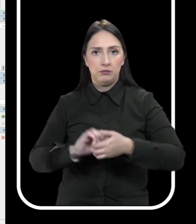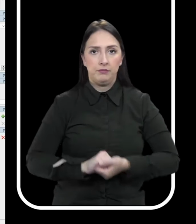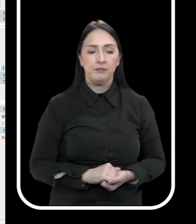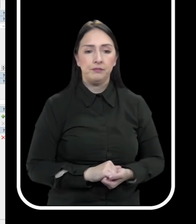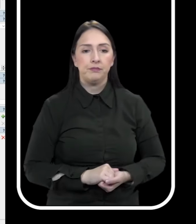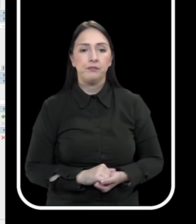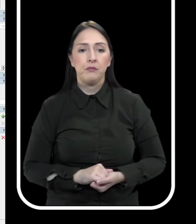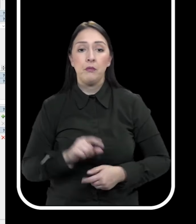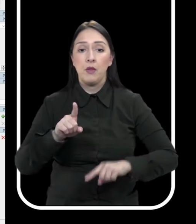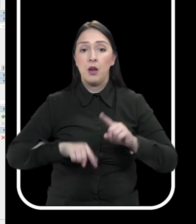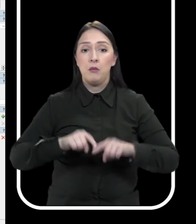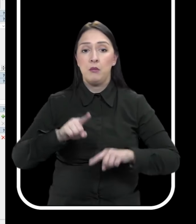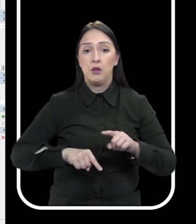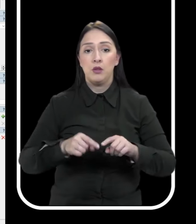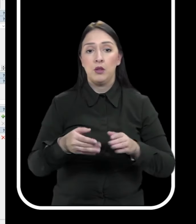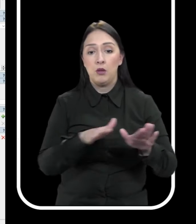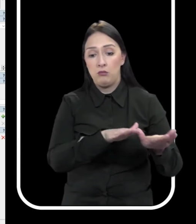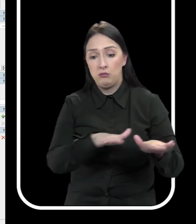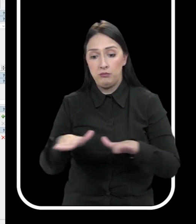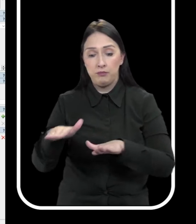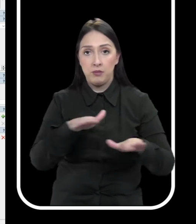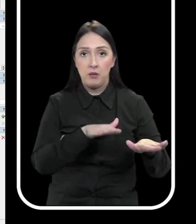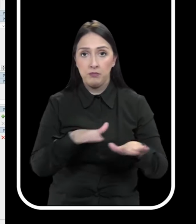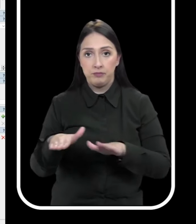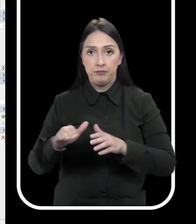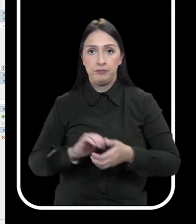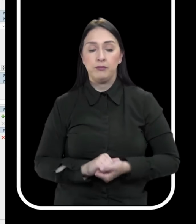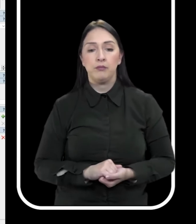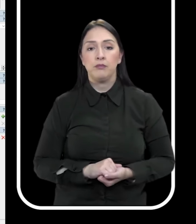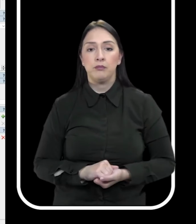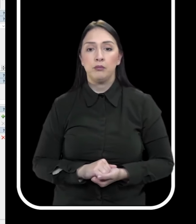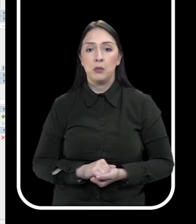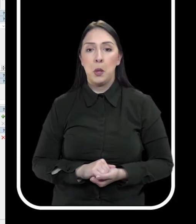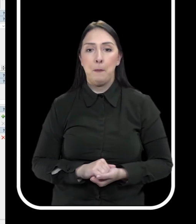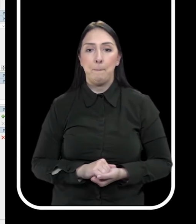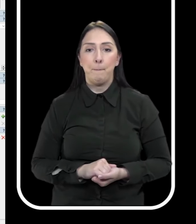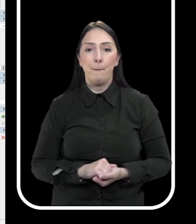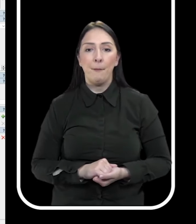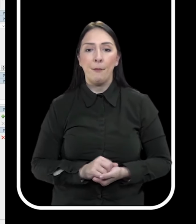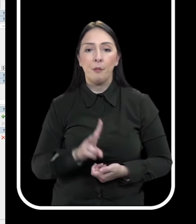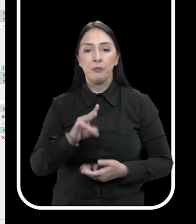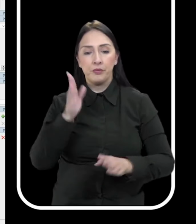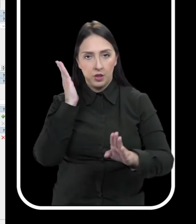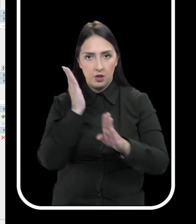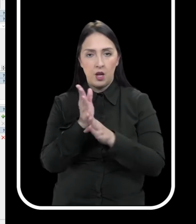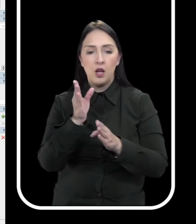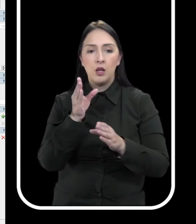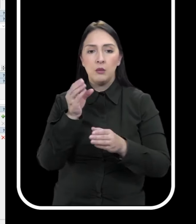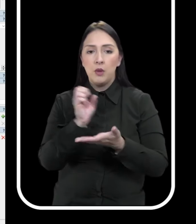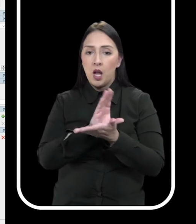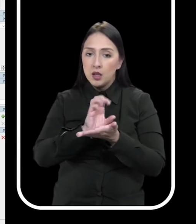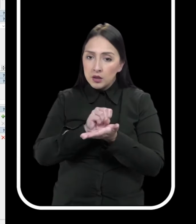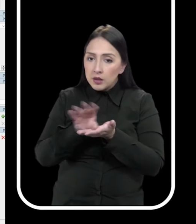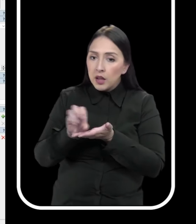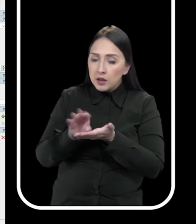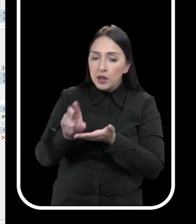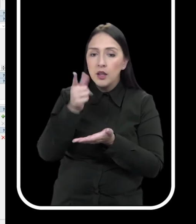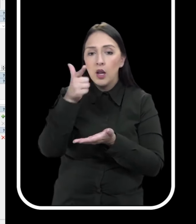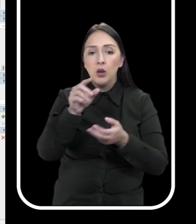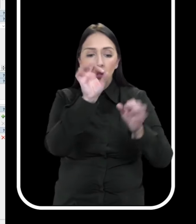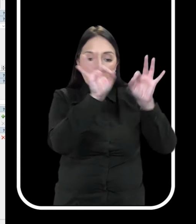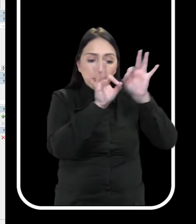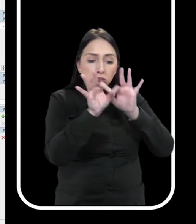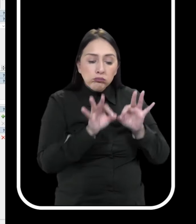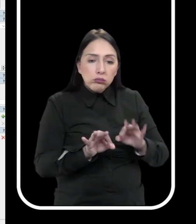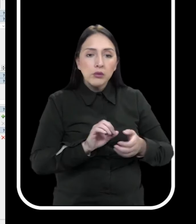do material. O material vem para a bancada de inspeção, uma parte vai direto para a saída e uma parte vem para a bancada